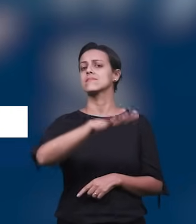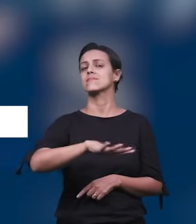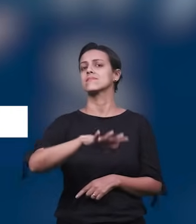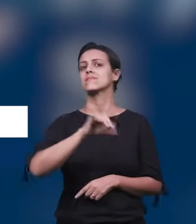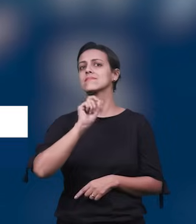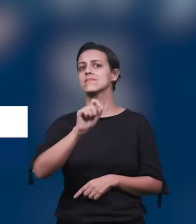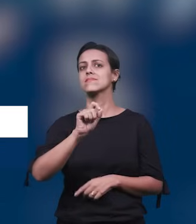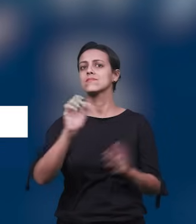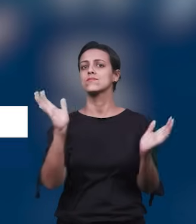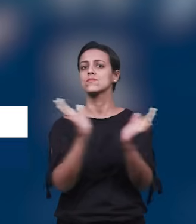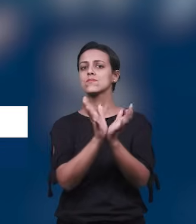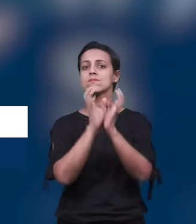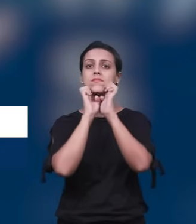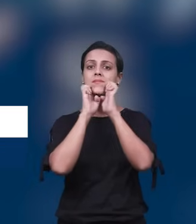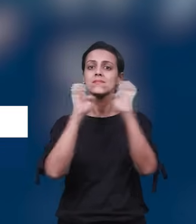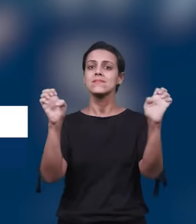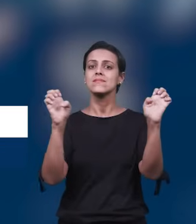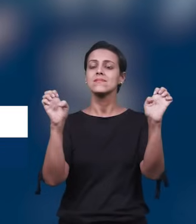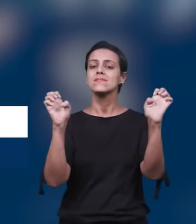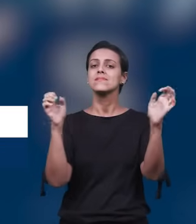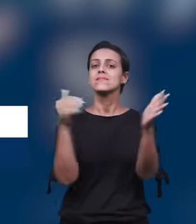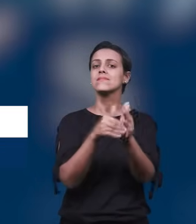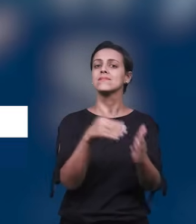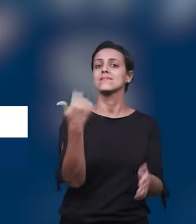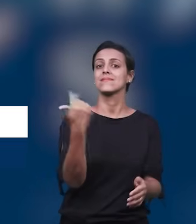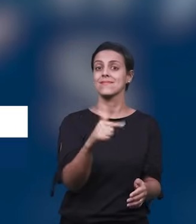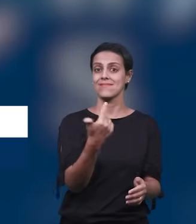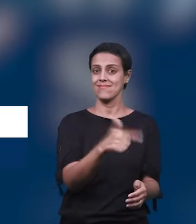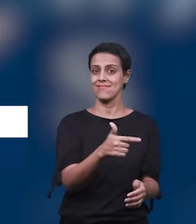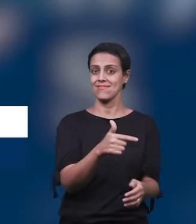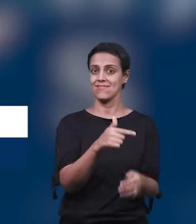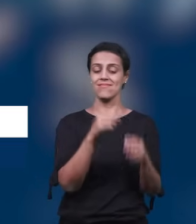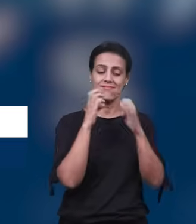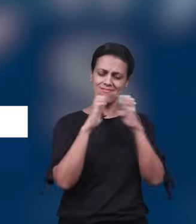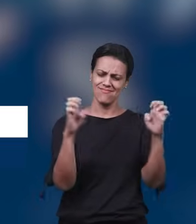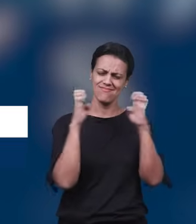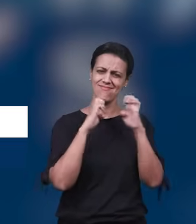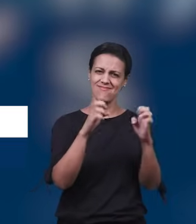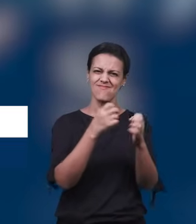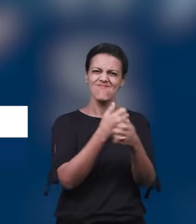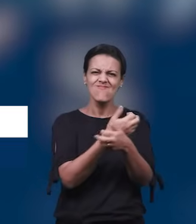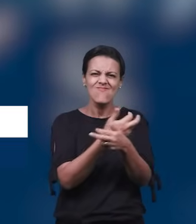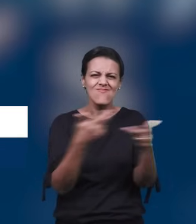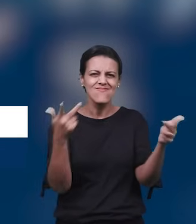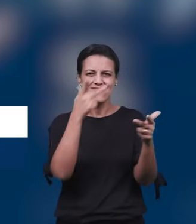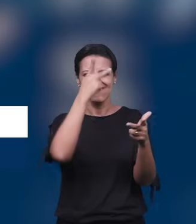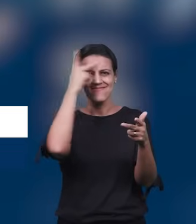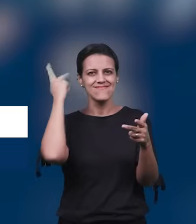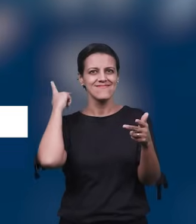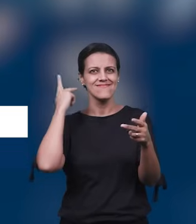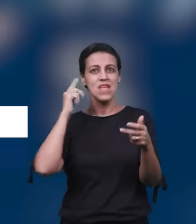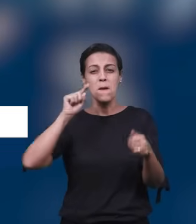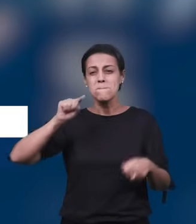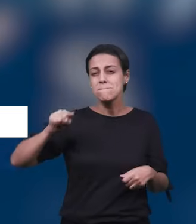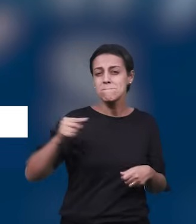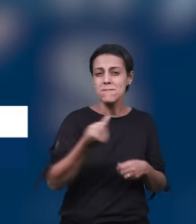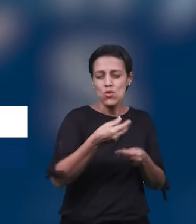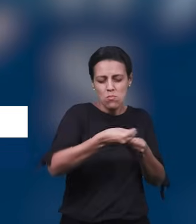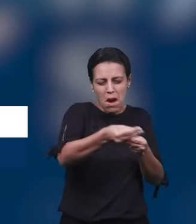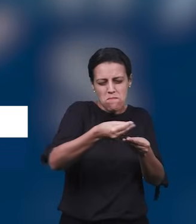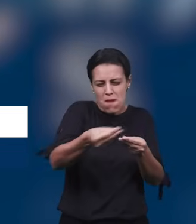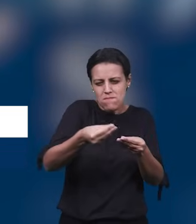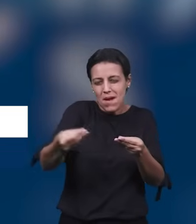Sem Fronteiras levou a palavra de Deus para centenas de pessoas. 1000 convites foram